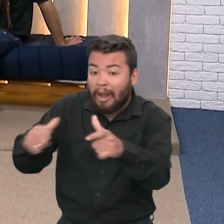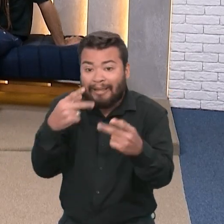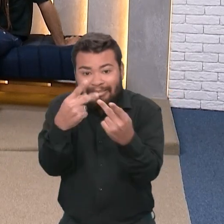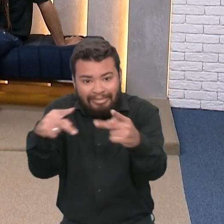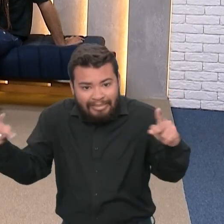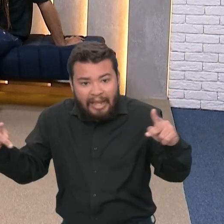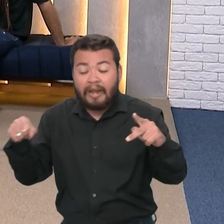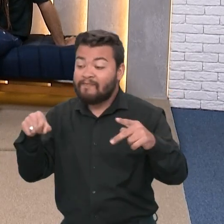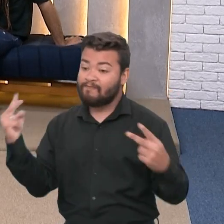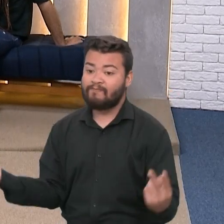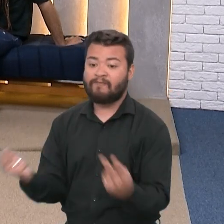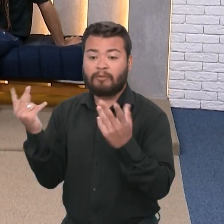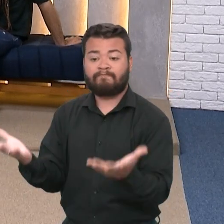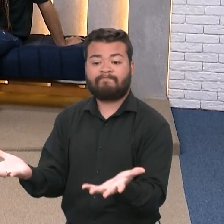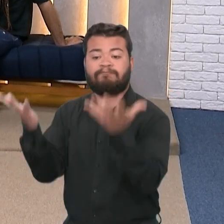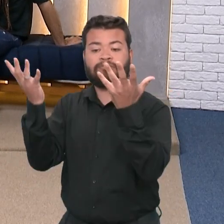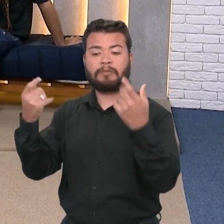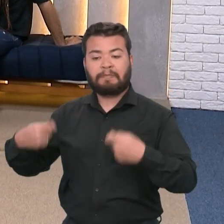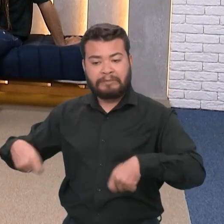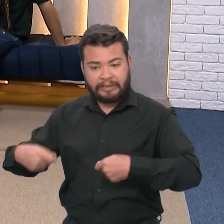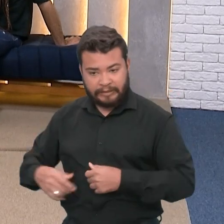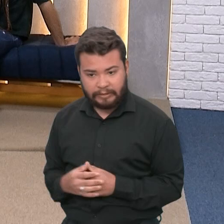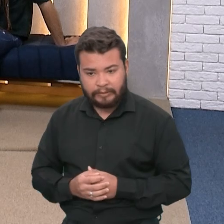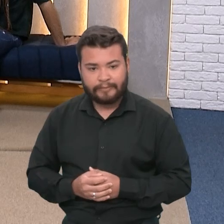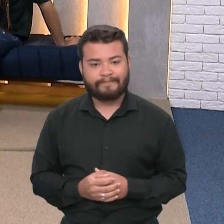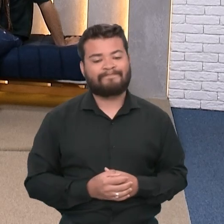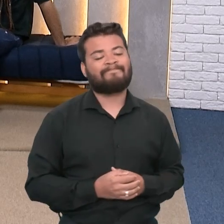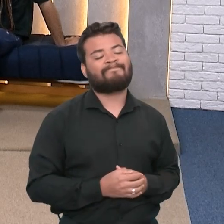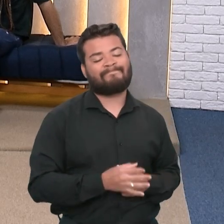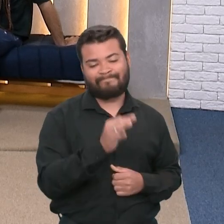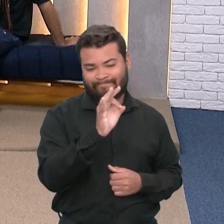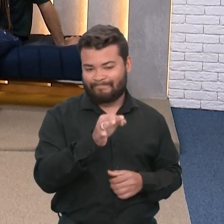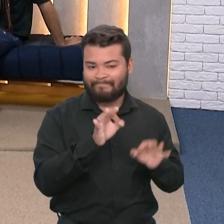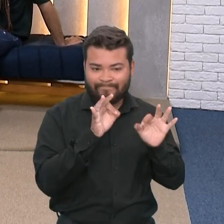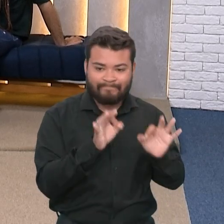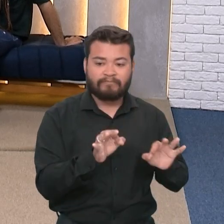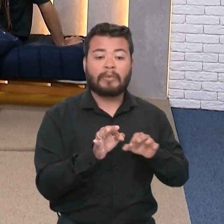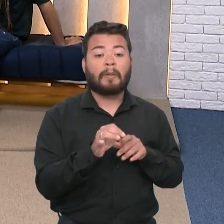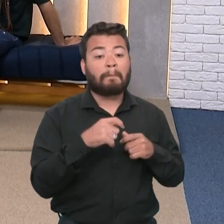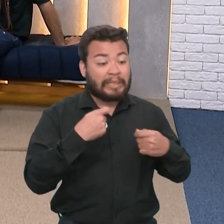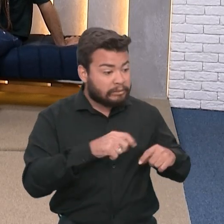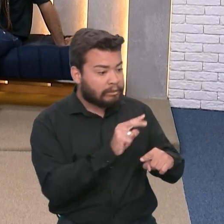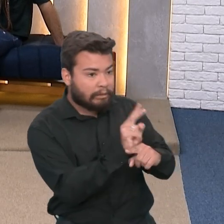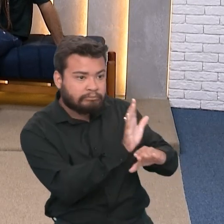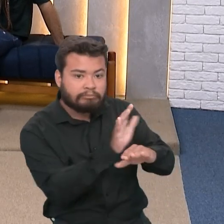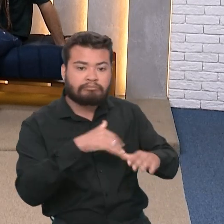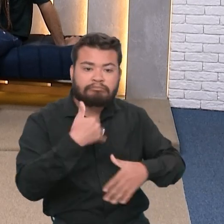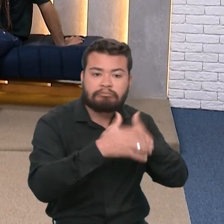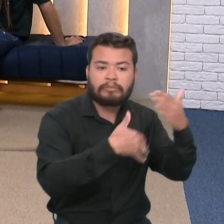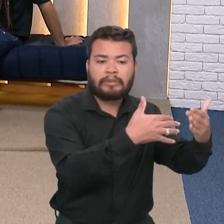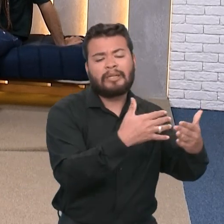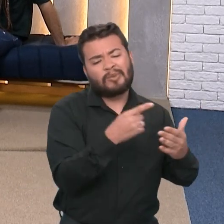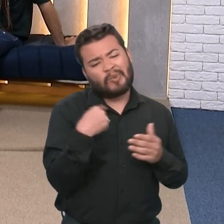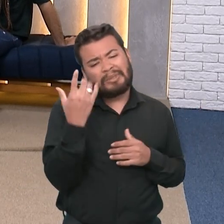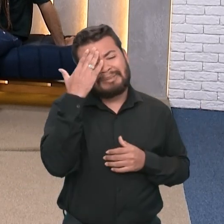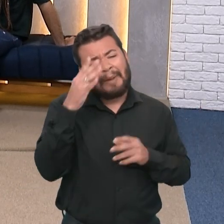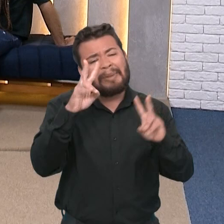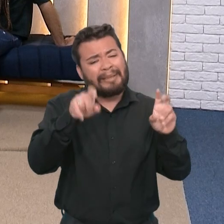Com certeza. Uma valorização e tentar uma manutenção de toda forma, né? Porque, assim, essas são questões políticas,